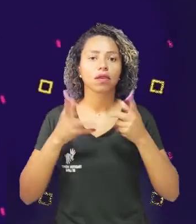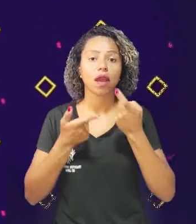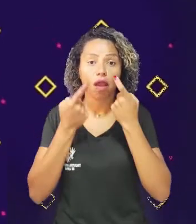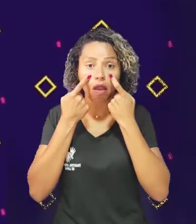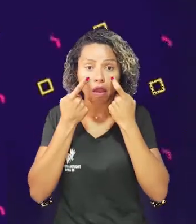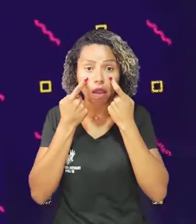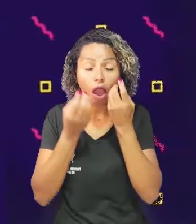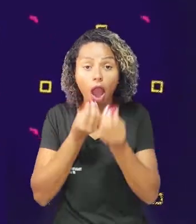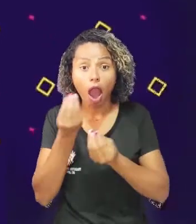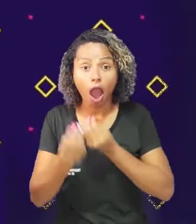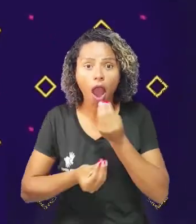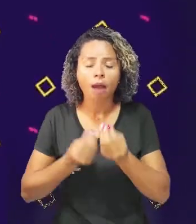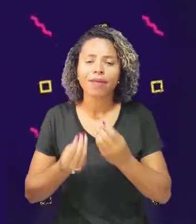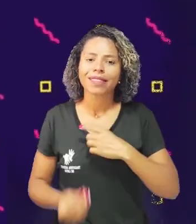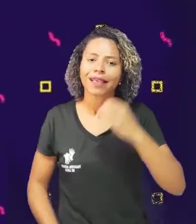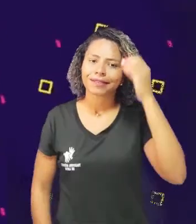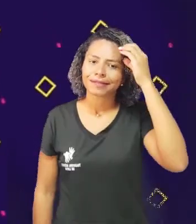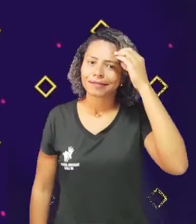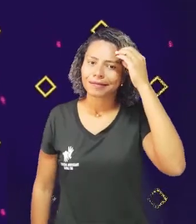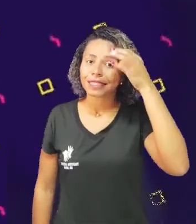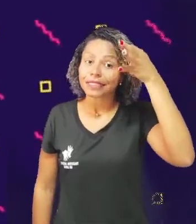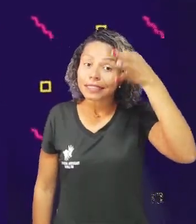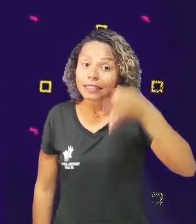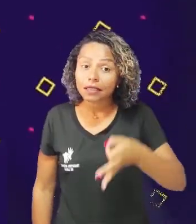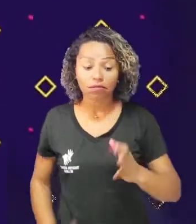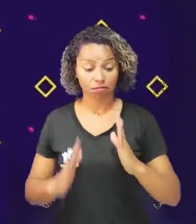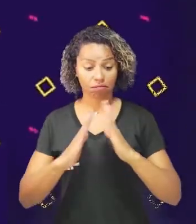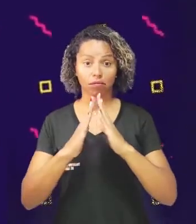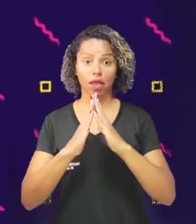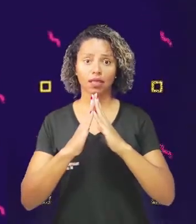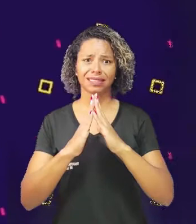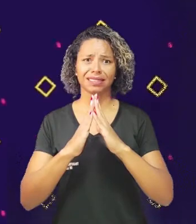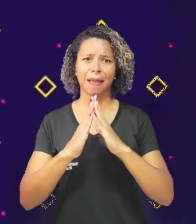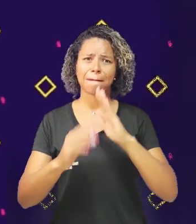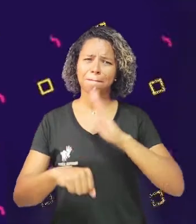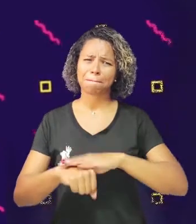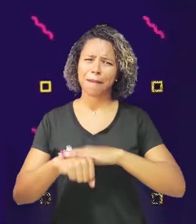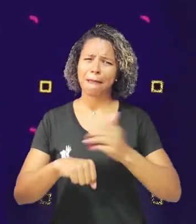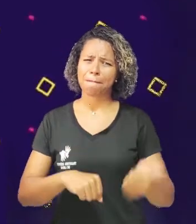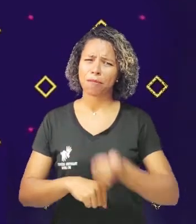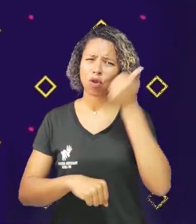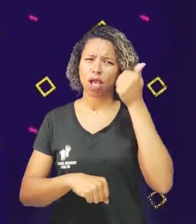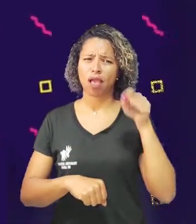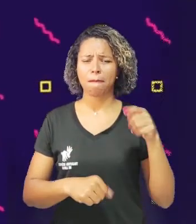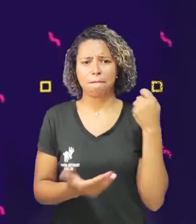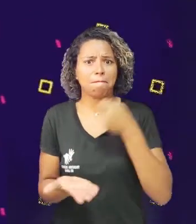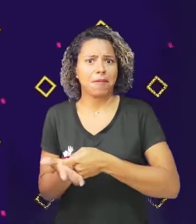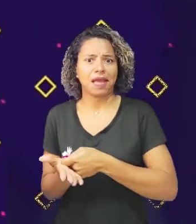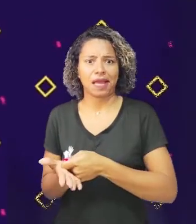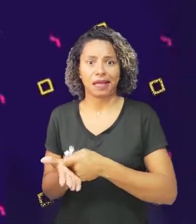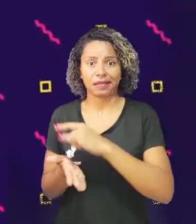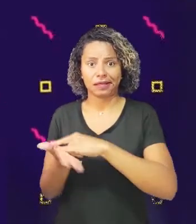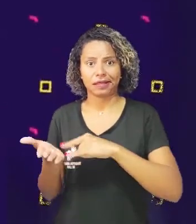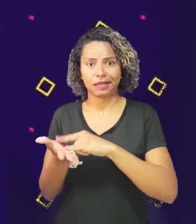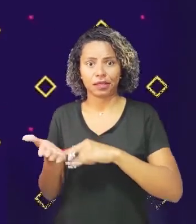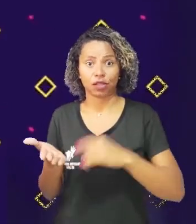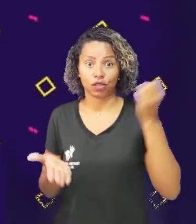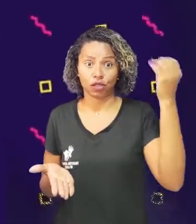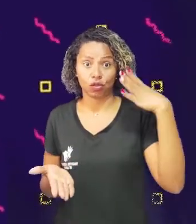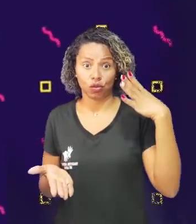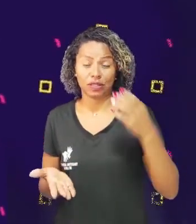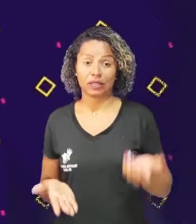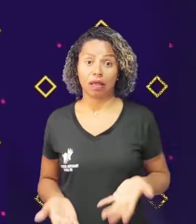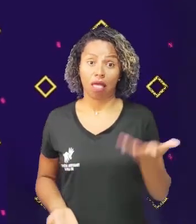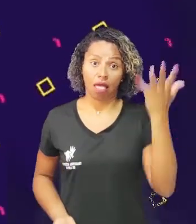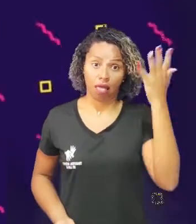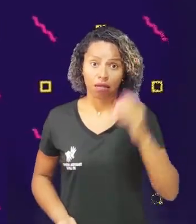e o acompanhamento, com um pouco de conscientização dentro de casa, dá para melhorar bastante a conta de luz,